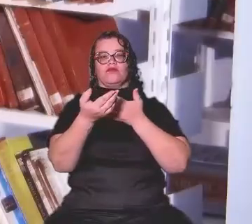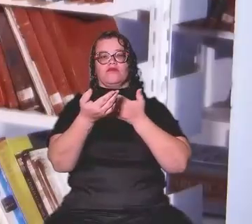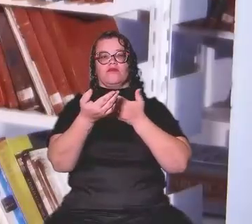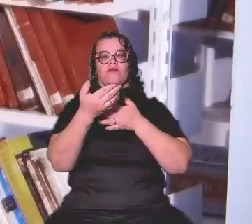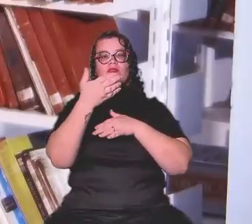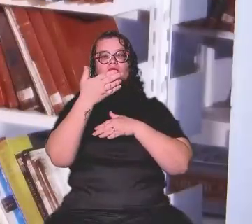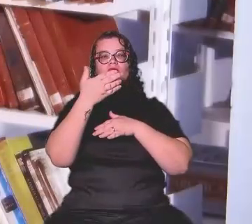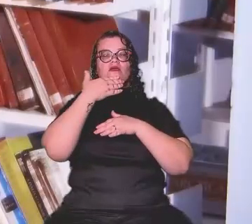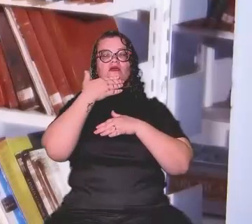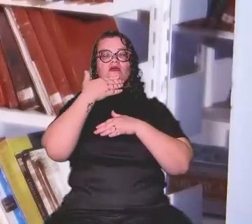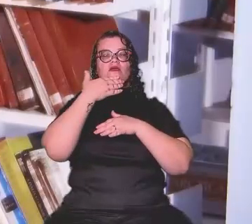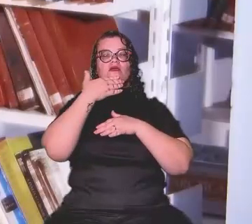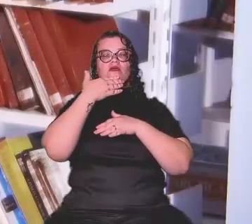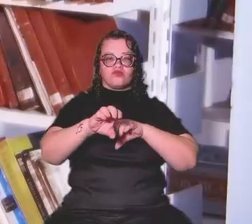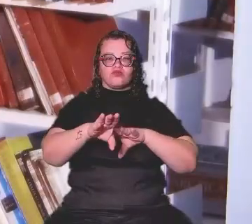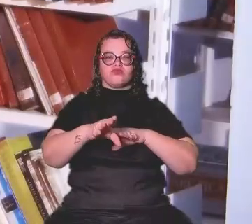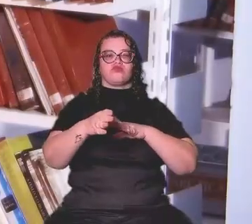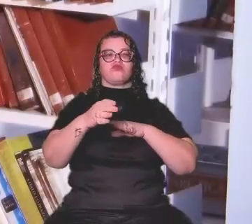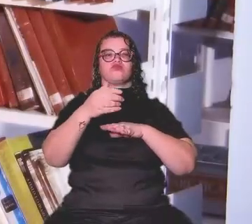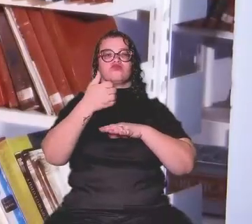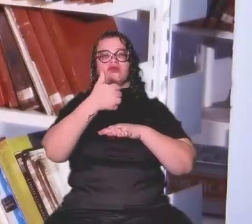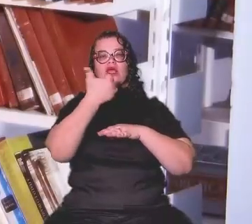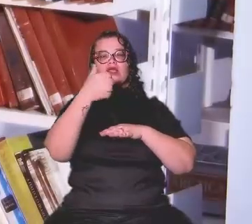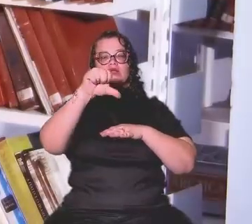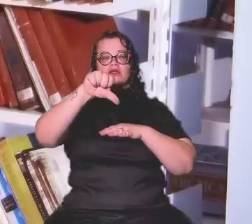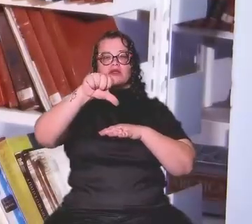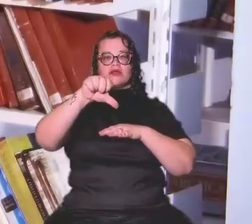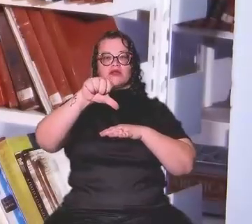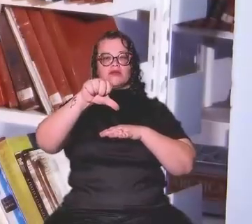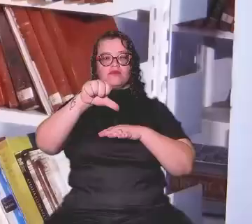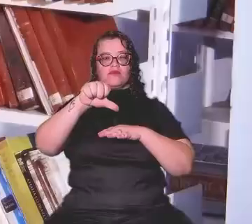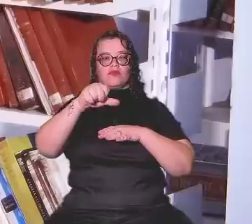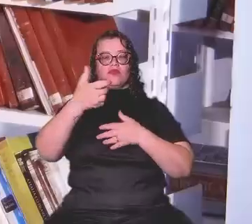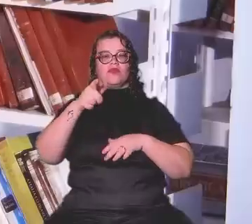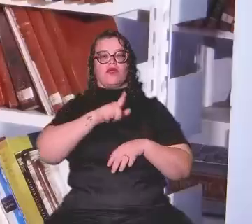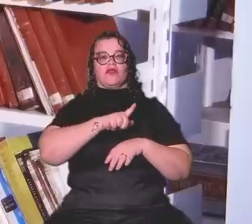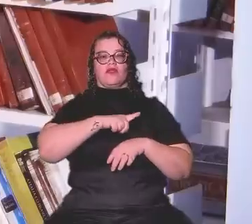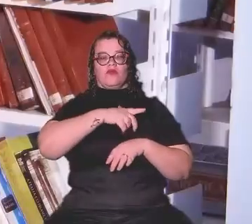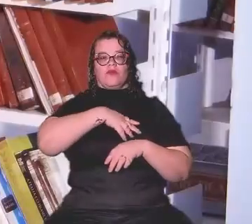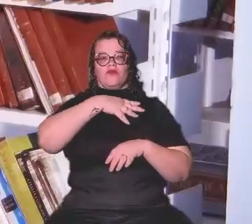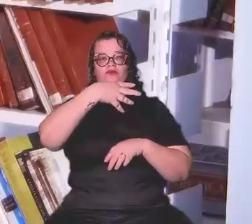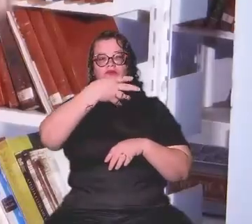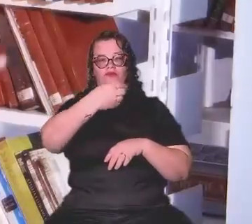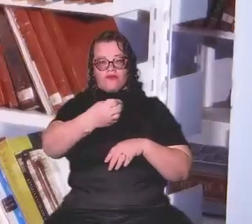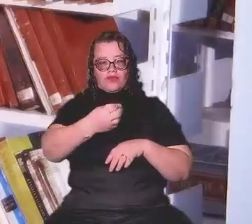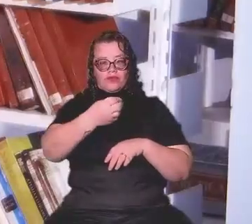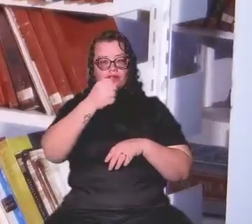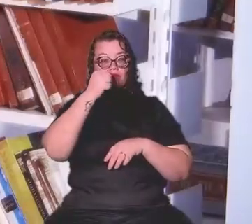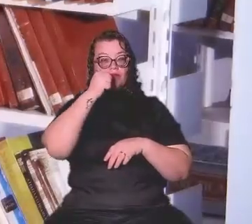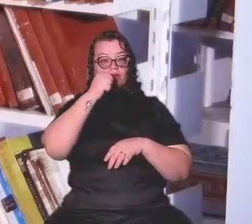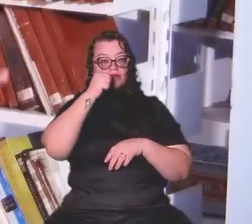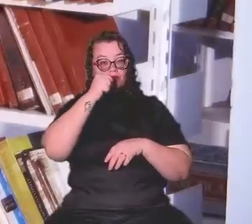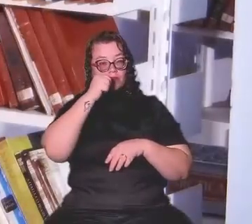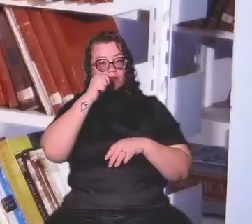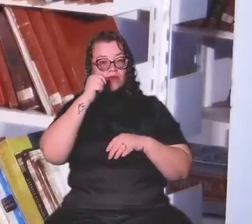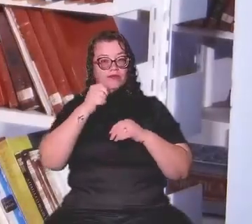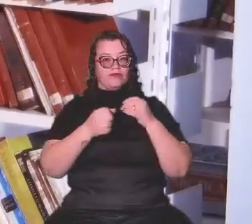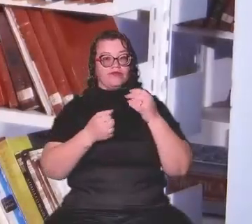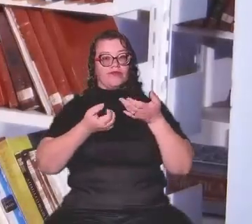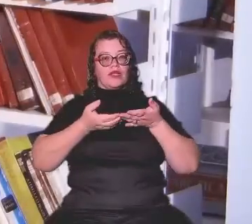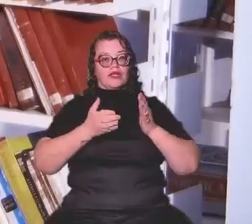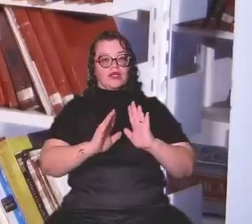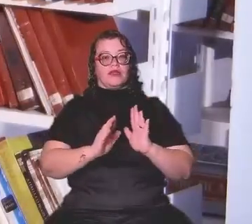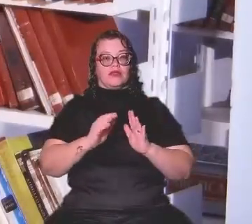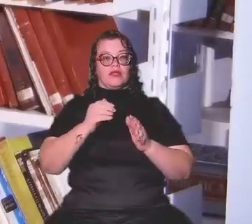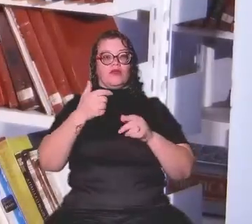Foi criado por um homem que foi criado por gente do século XIX. E eu tenho uma filha que nasceu no século XXI, mas que foi criada